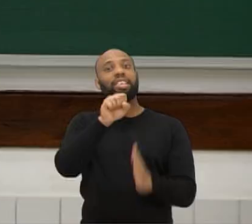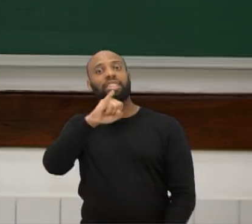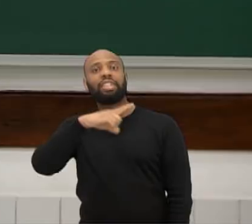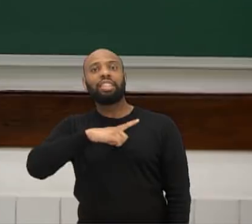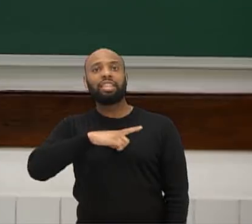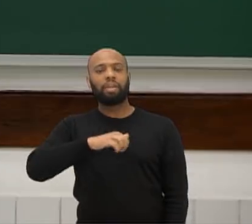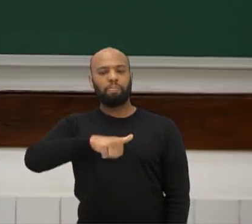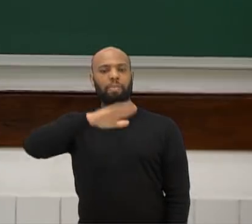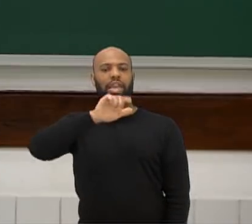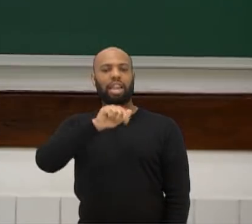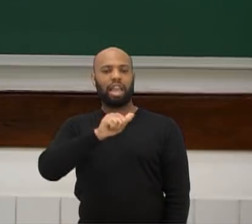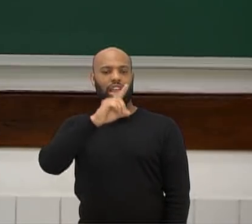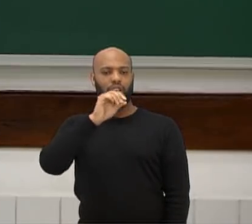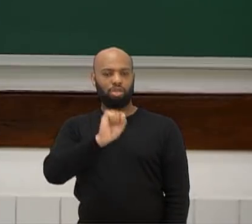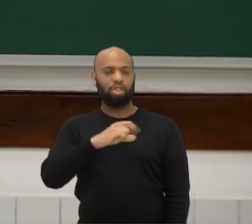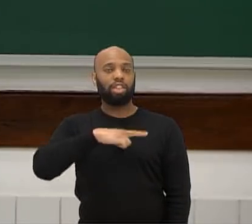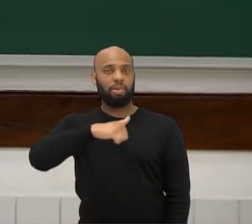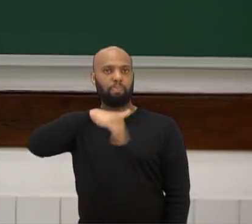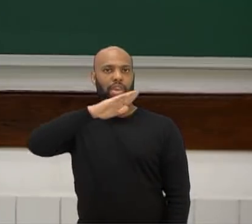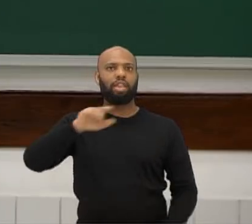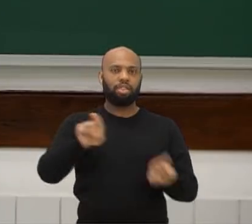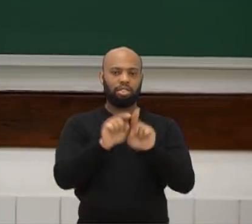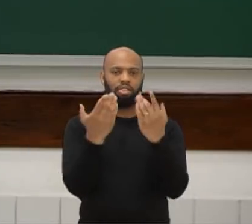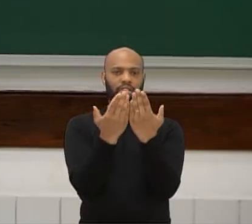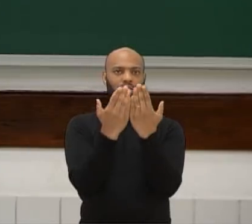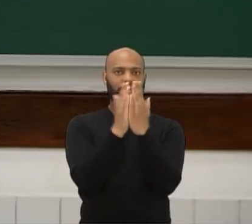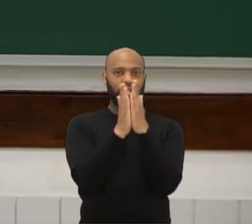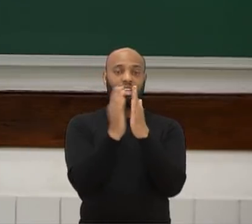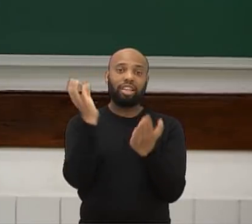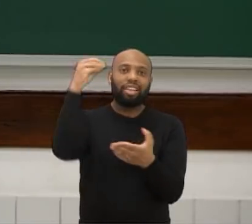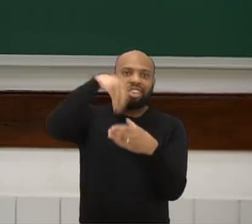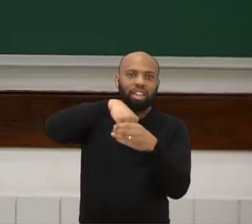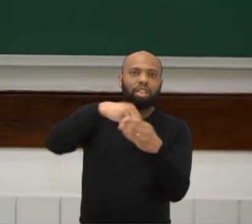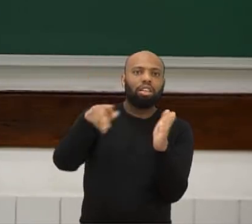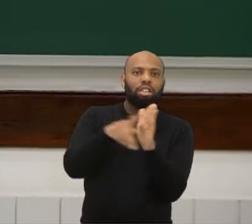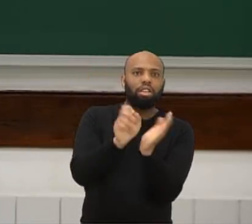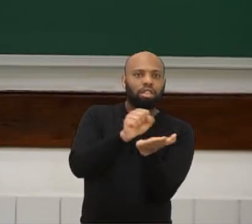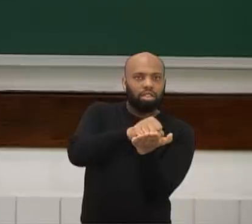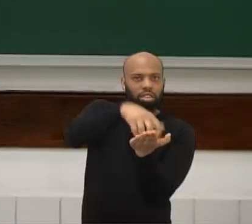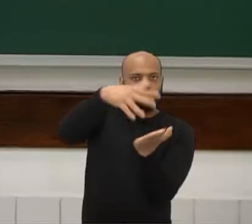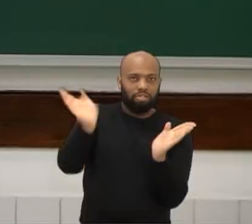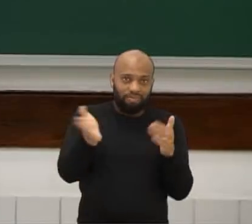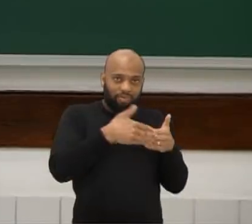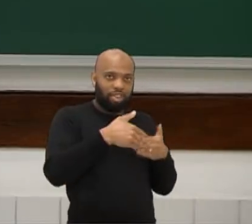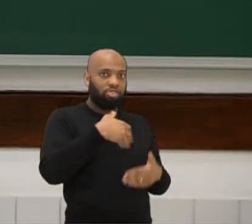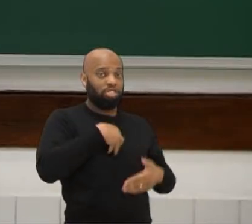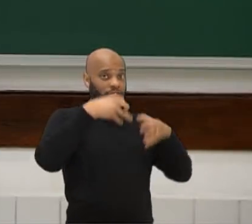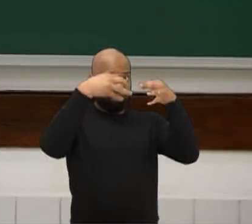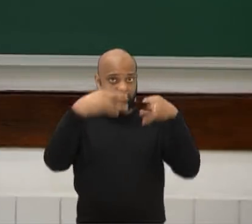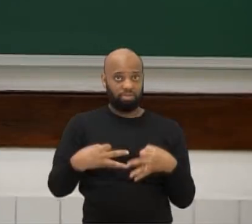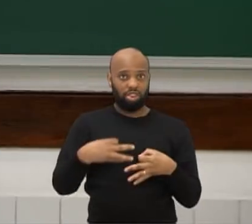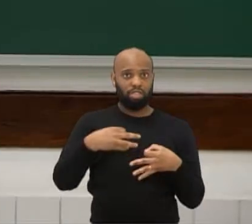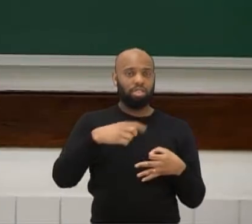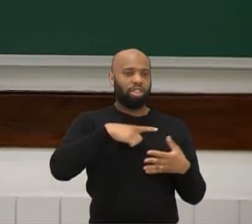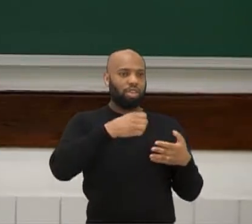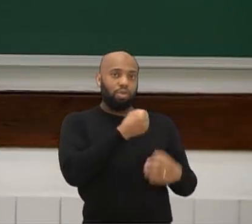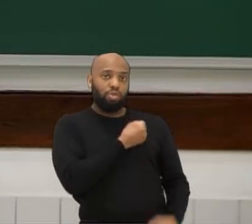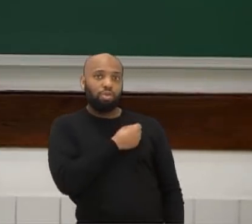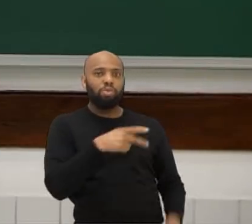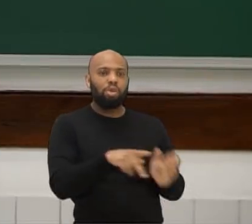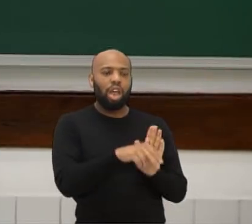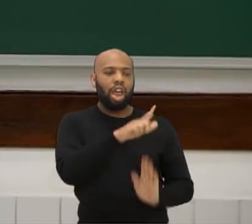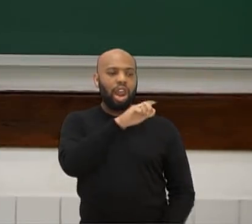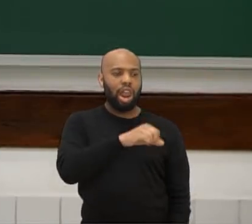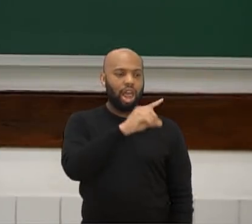lados ali, a gente tem mais simetrias. Em polígonos regulares, o número de eixos de simetria é igual